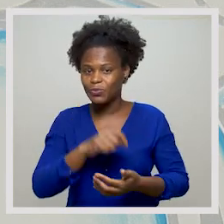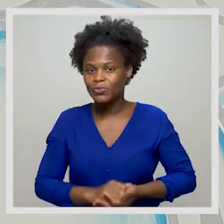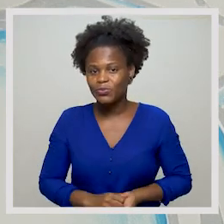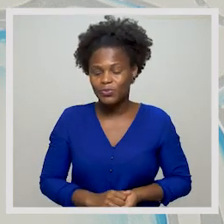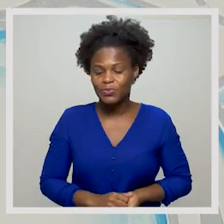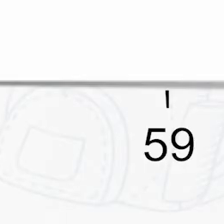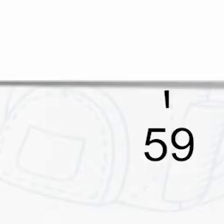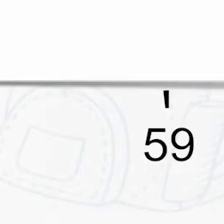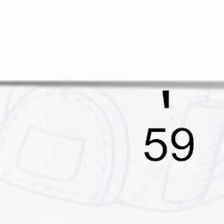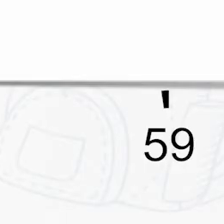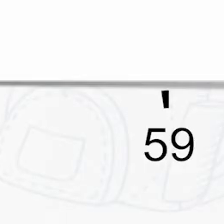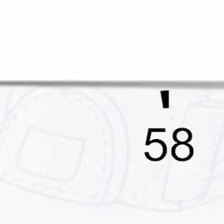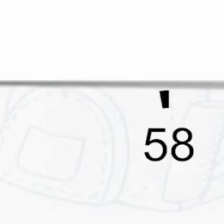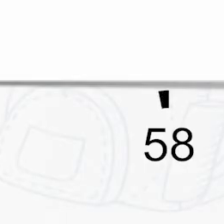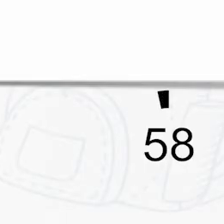registro.